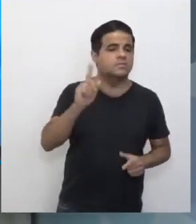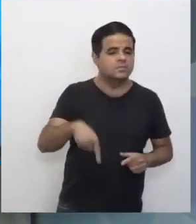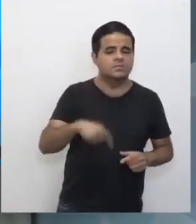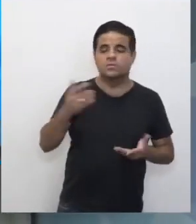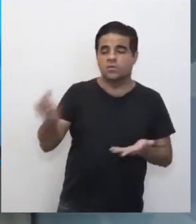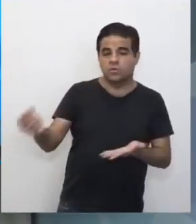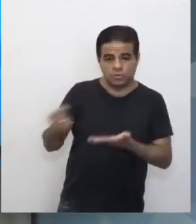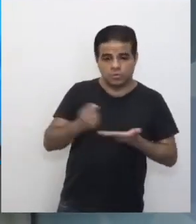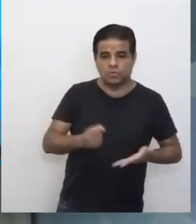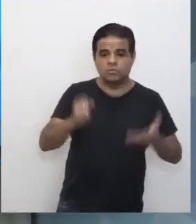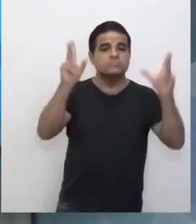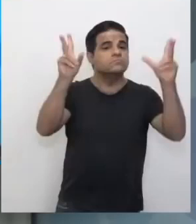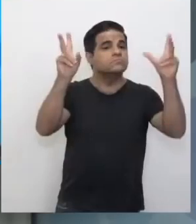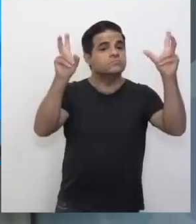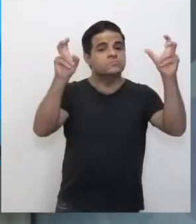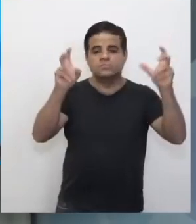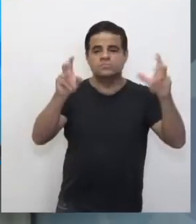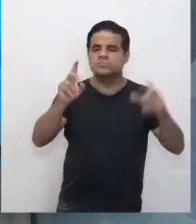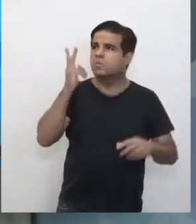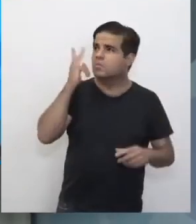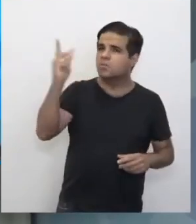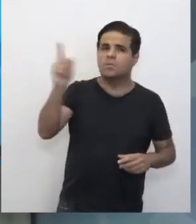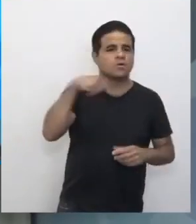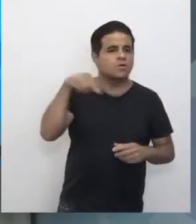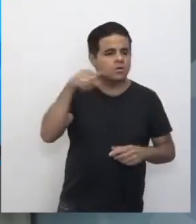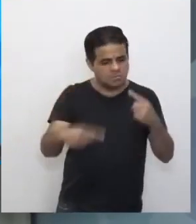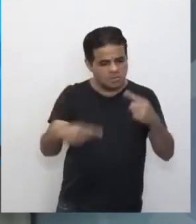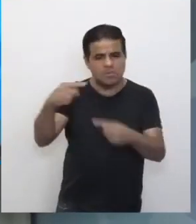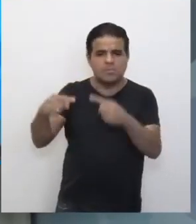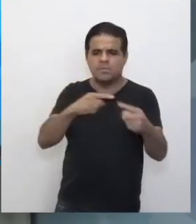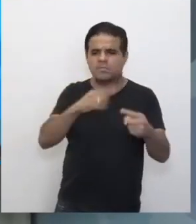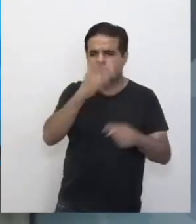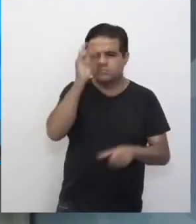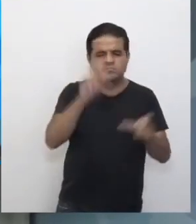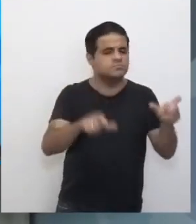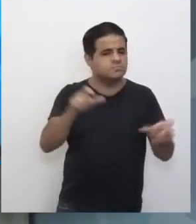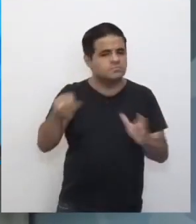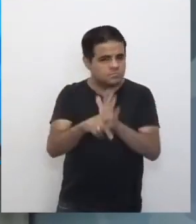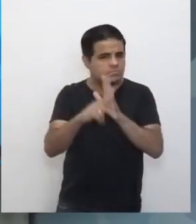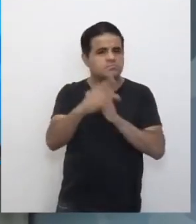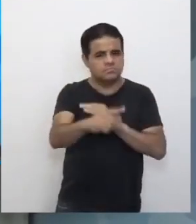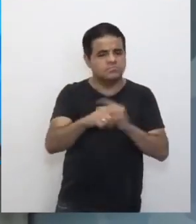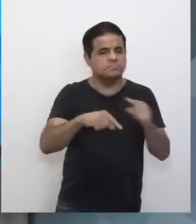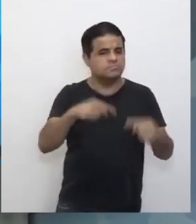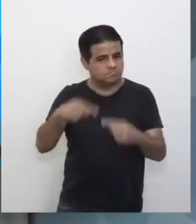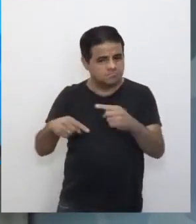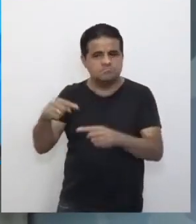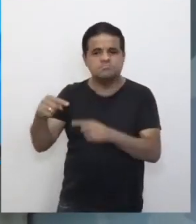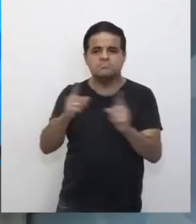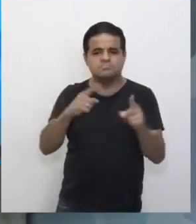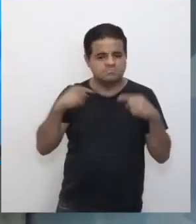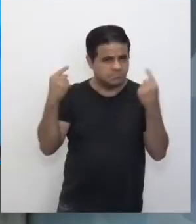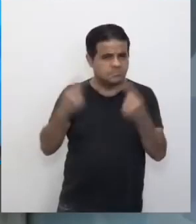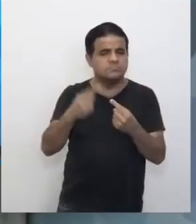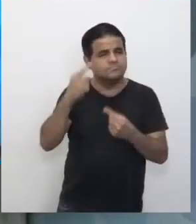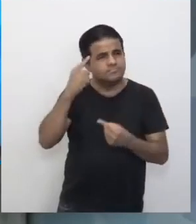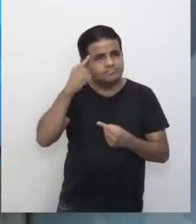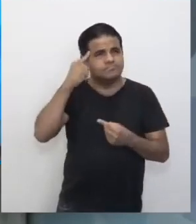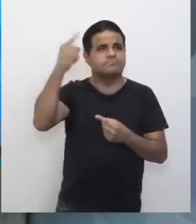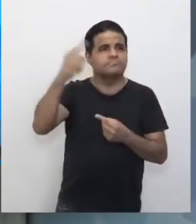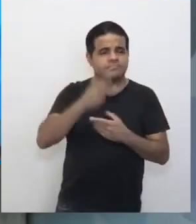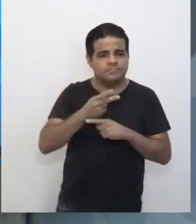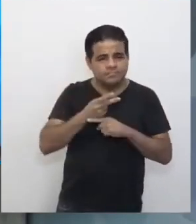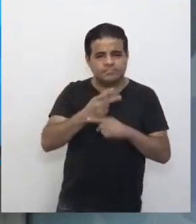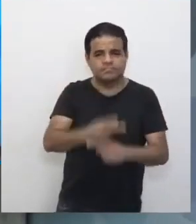gente trouxe um assunto que é bem comum a gente debater entre as pessoas, né? Faz parte do debate do senso comum. Mas quando a gente busca